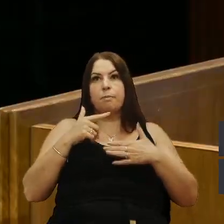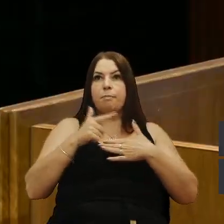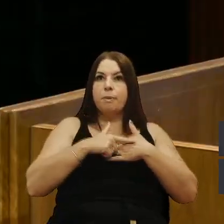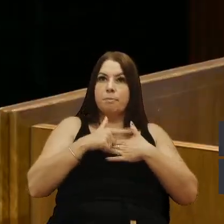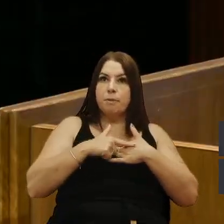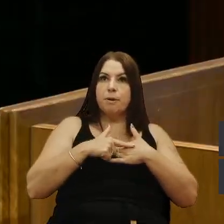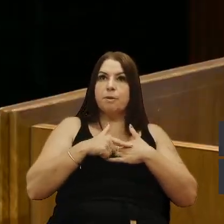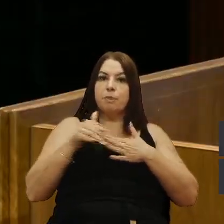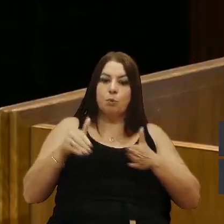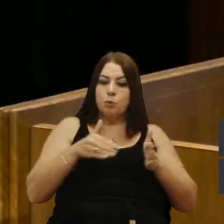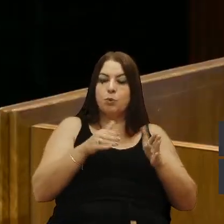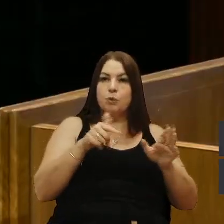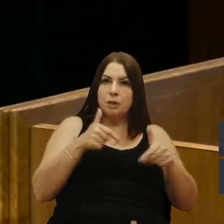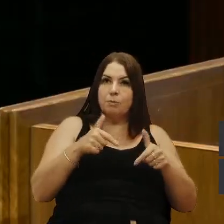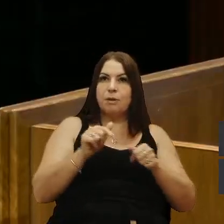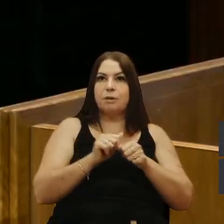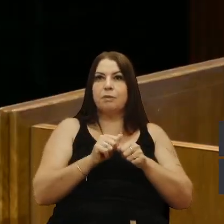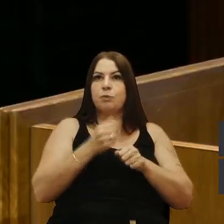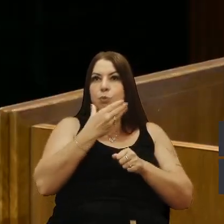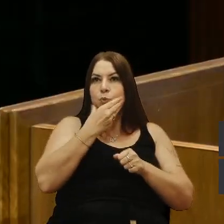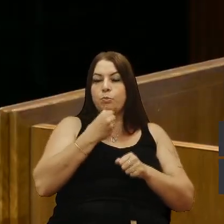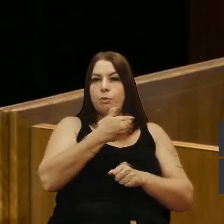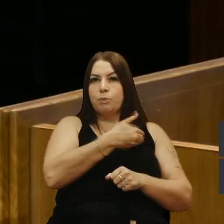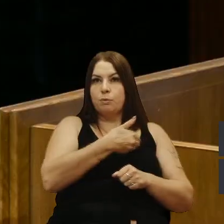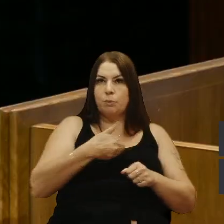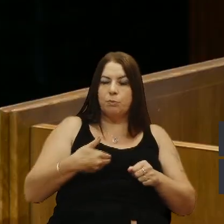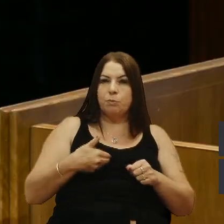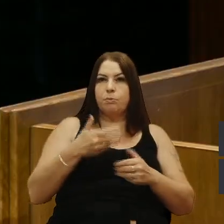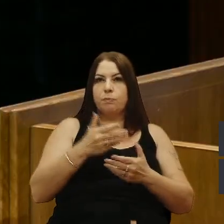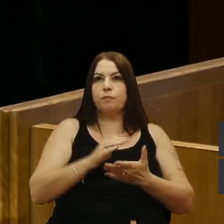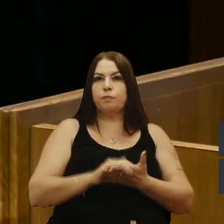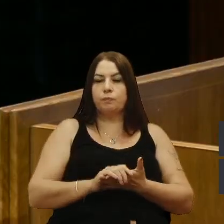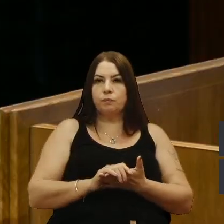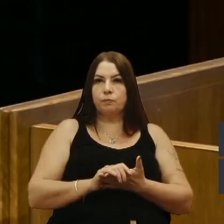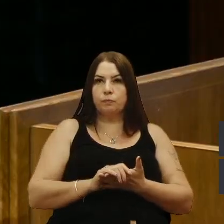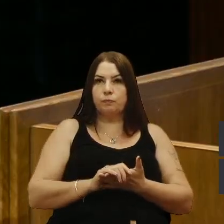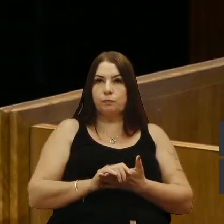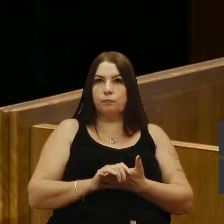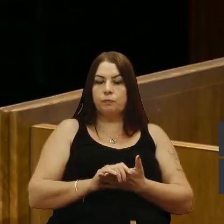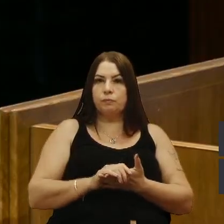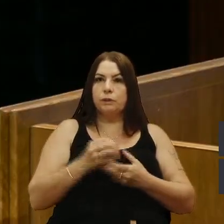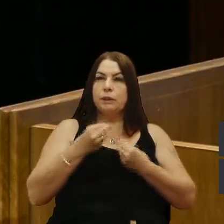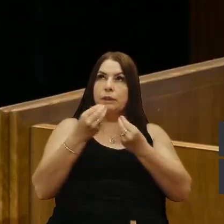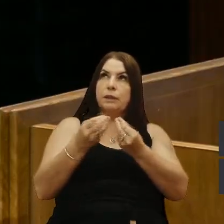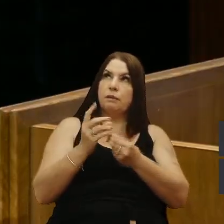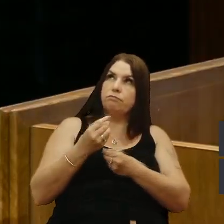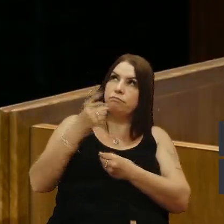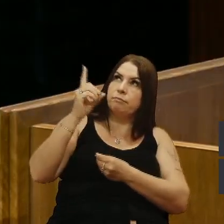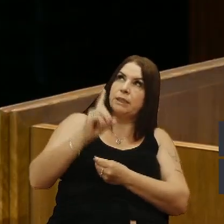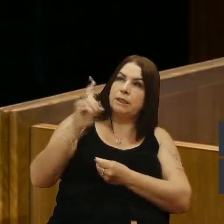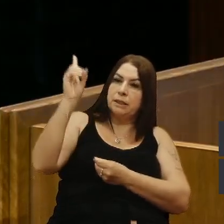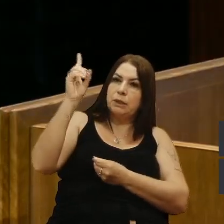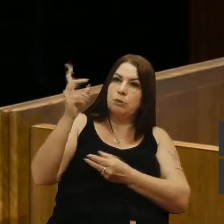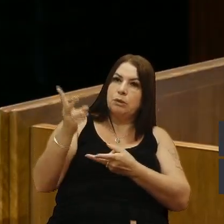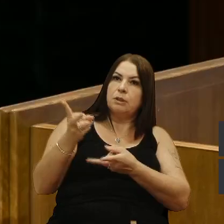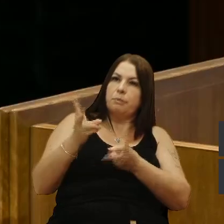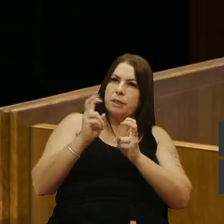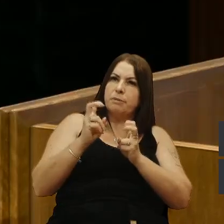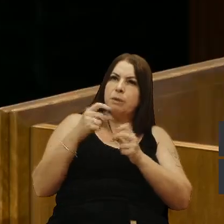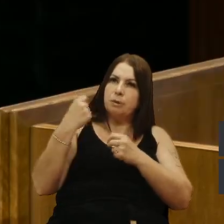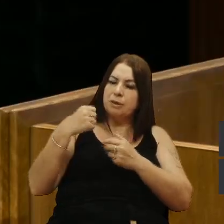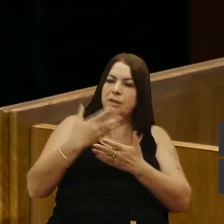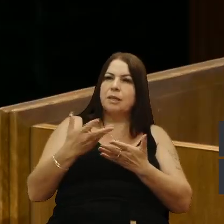condução dos trabalhos enquanto homem público, ela coloco nas mãos dele, e eu tenho a percepção